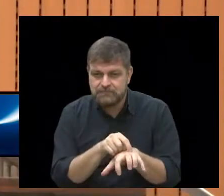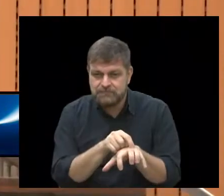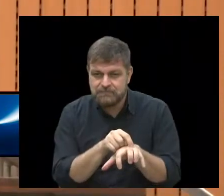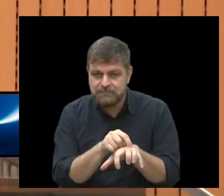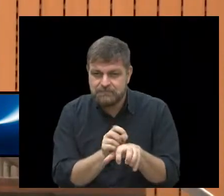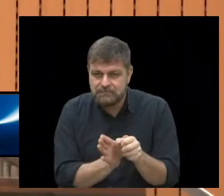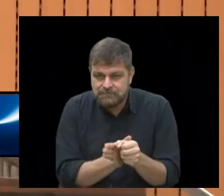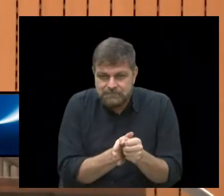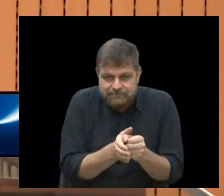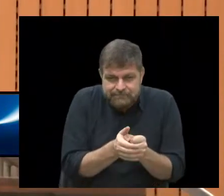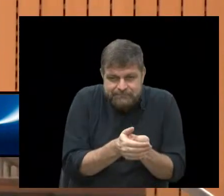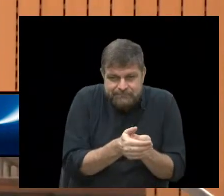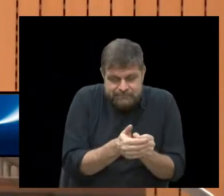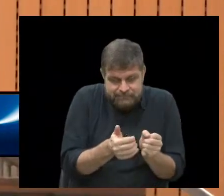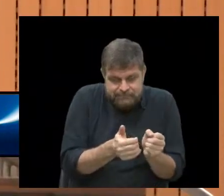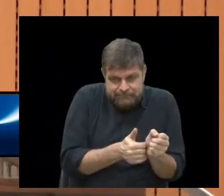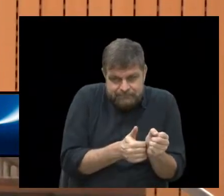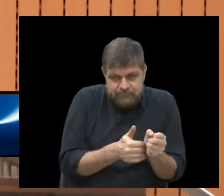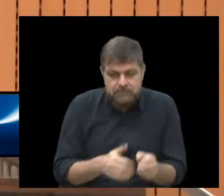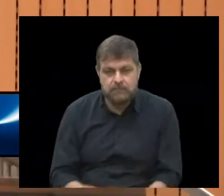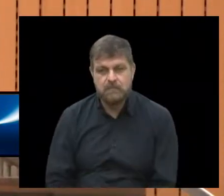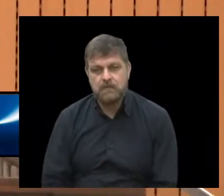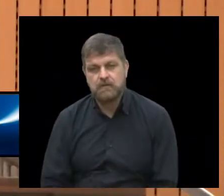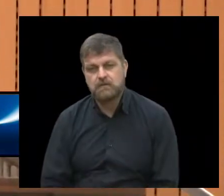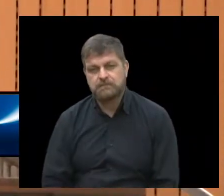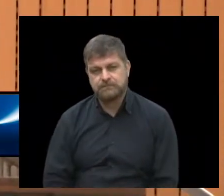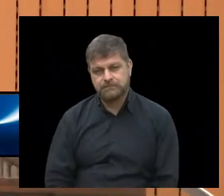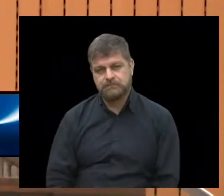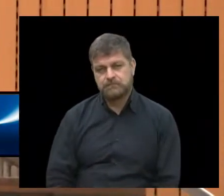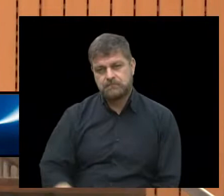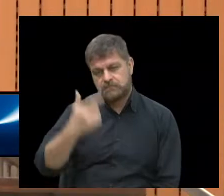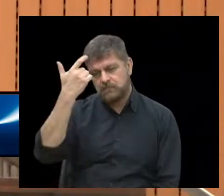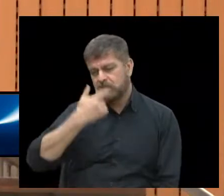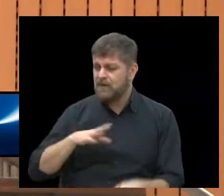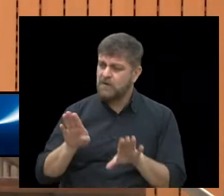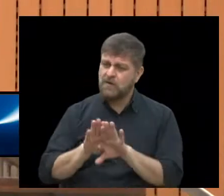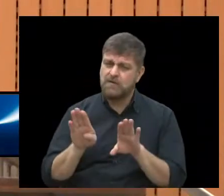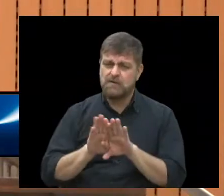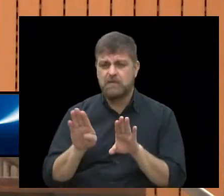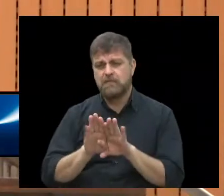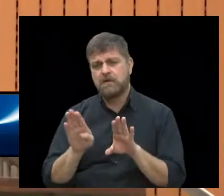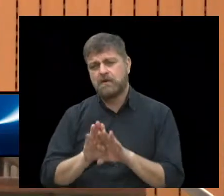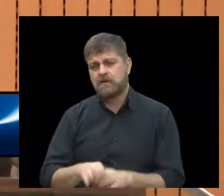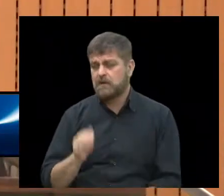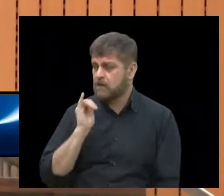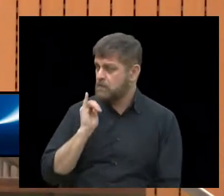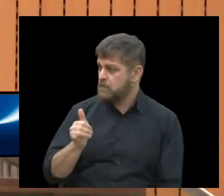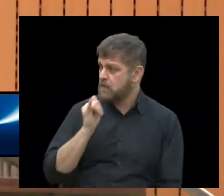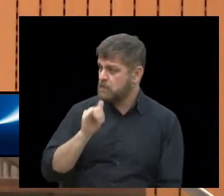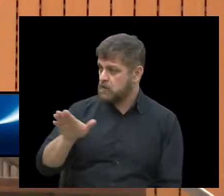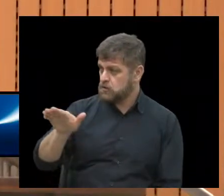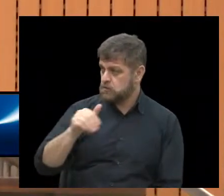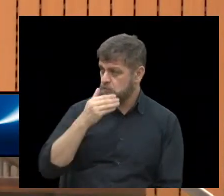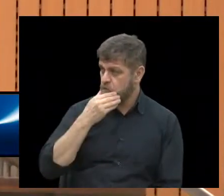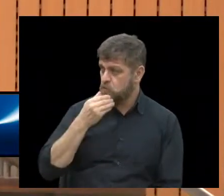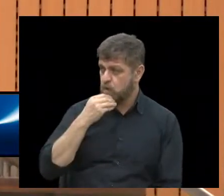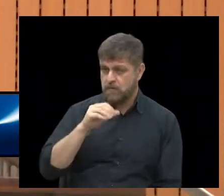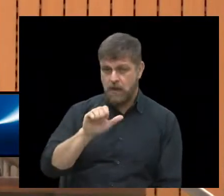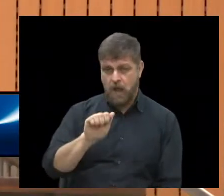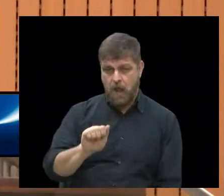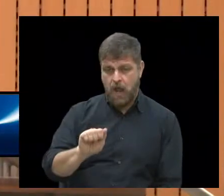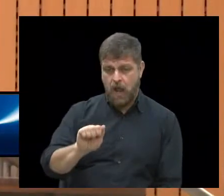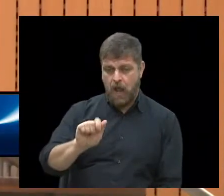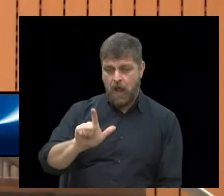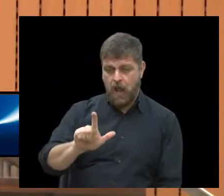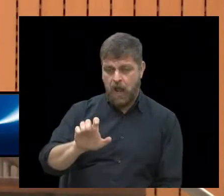lugarzinho bem escondidinho. E esse vereador também, falando com o Alexandre, lá